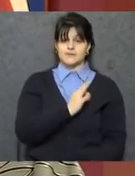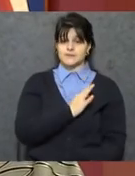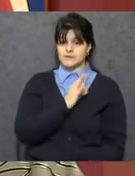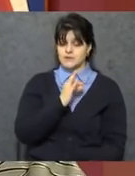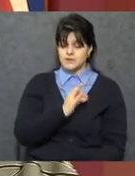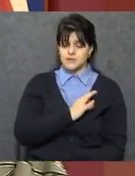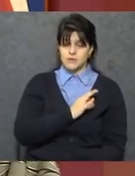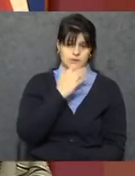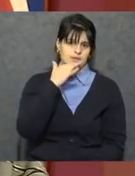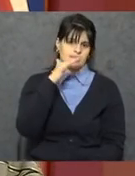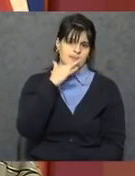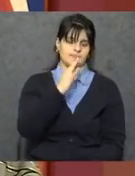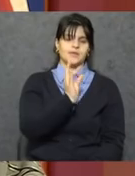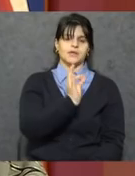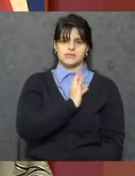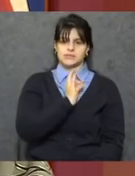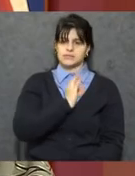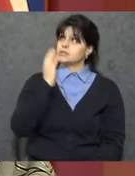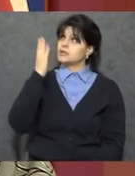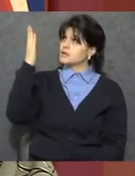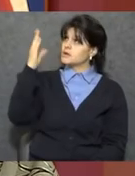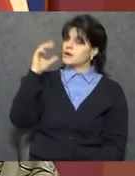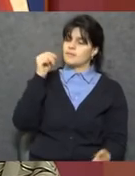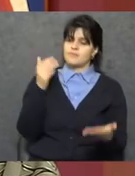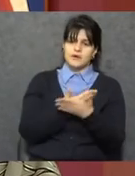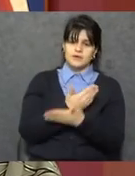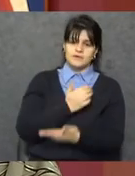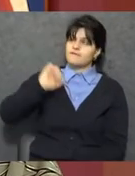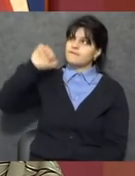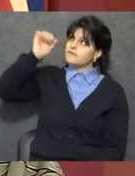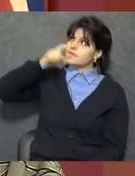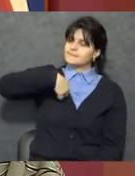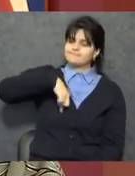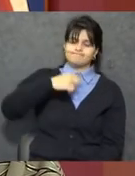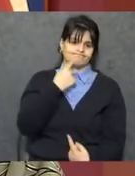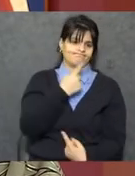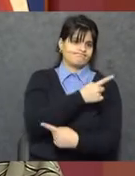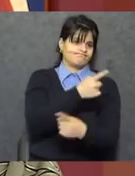Anunciamos, Senhor, a vossa morte.